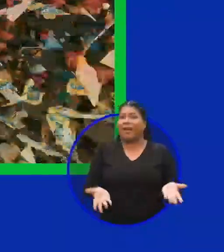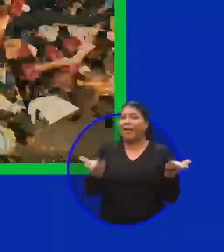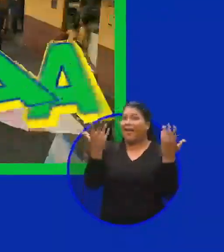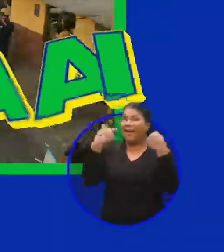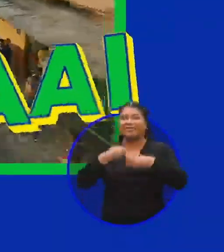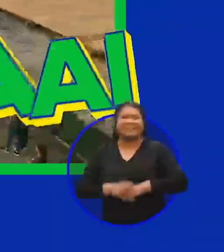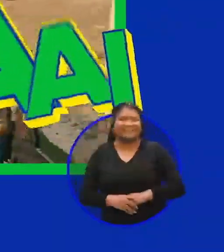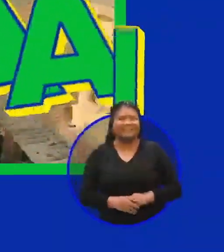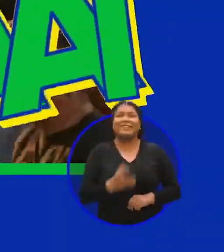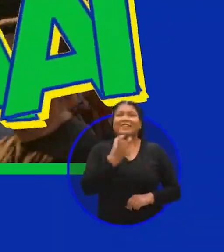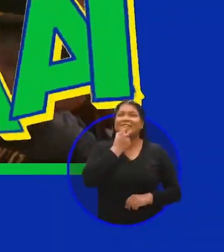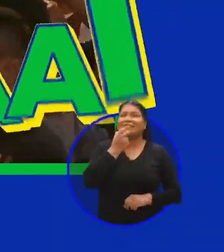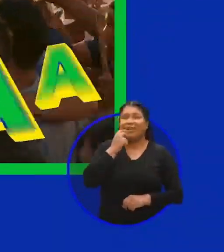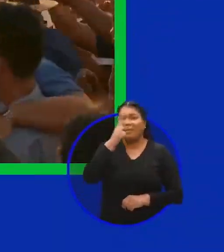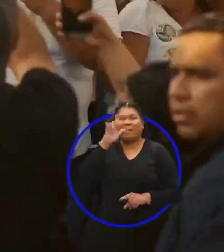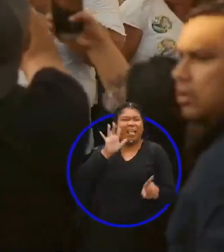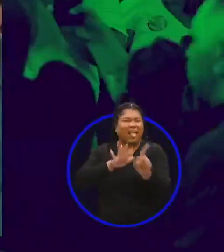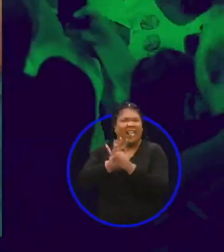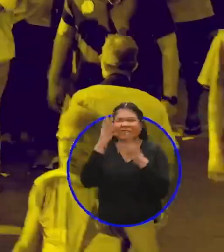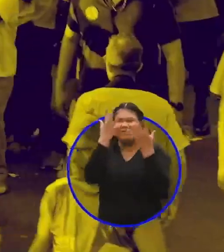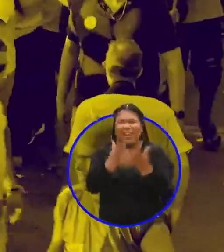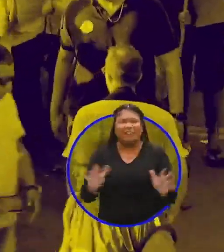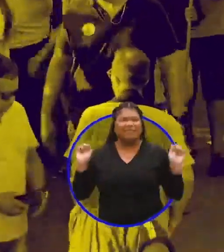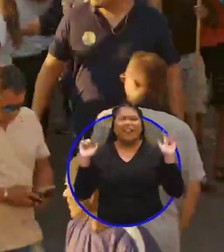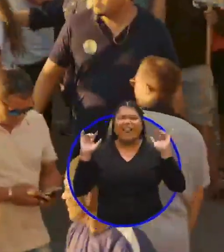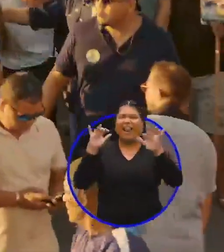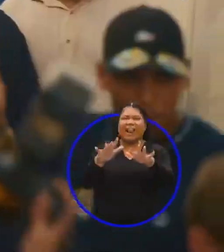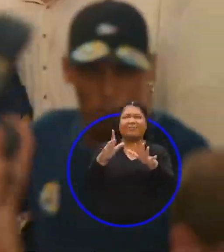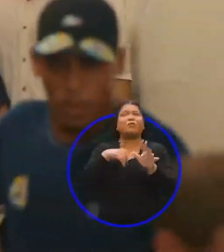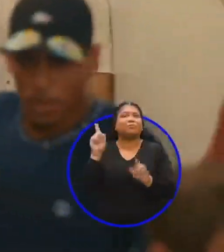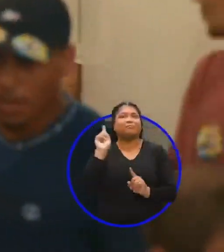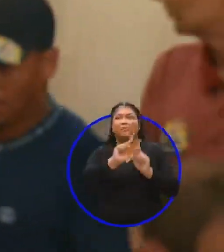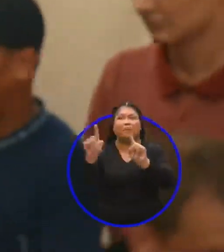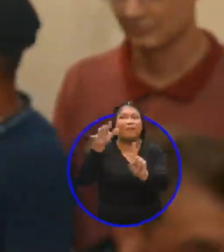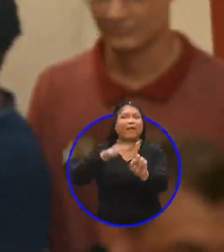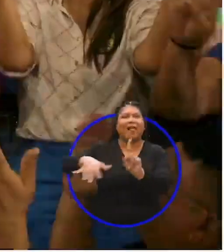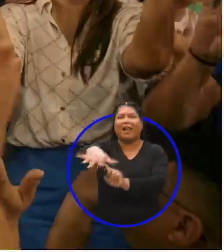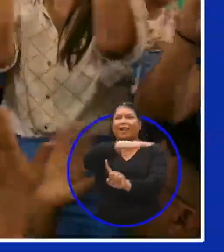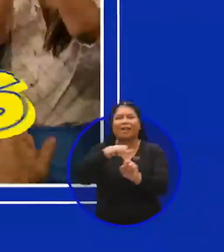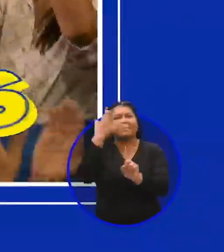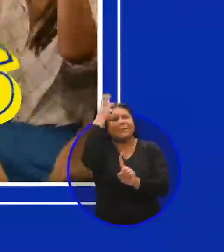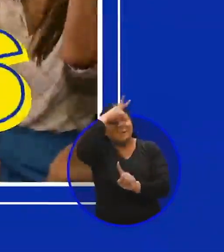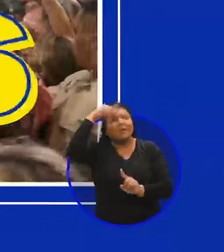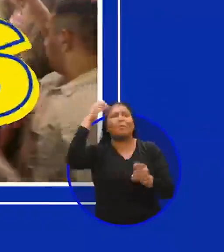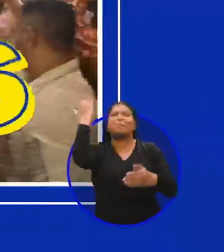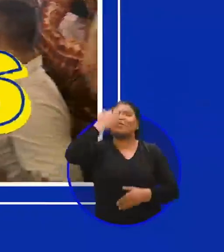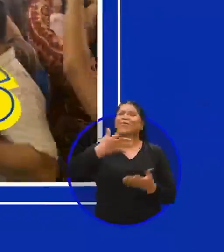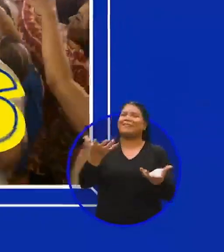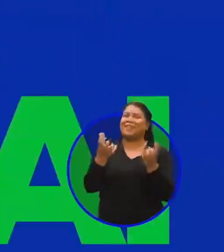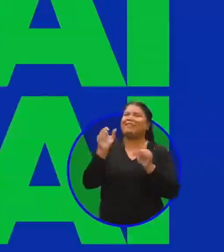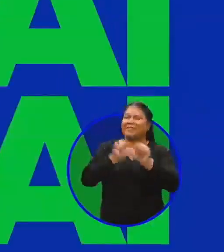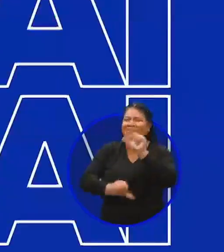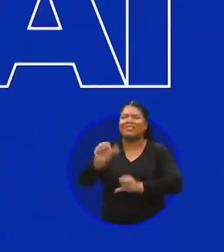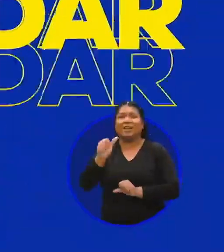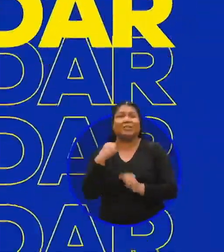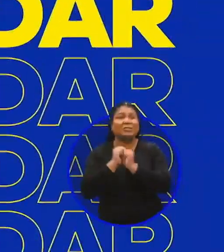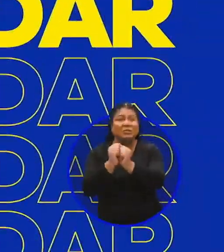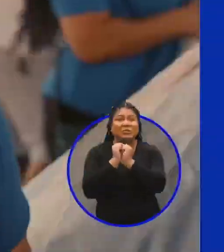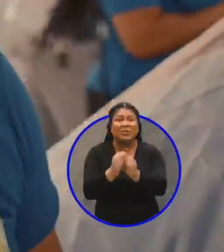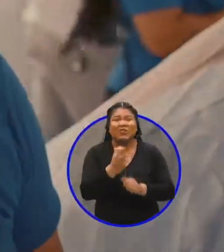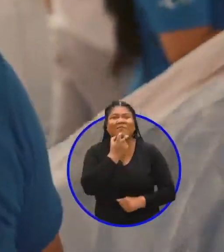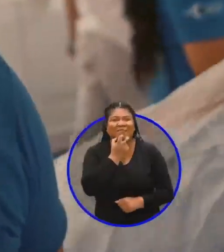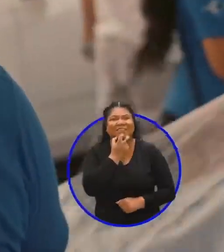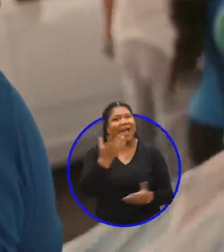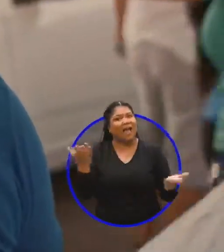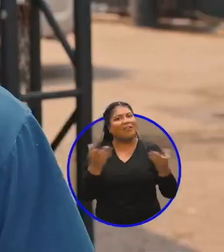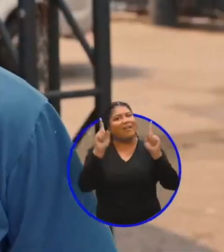cidade. Vai! Cidade é recebido com festa por onde passa. Manaus está mostrando o que quer e vai mudar. Estamos